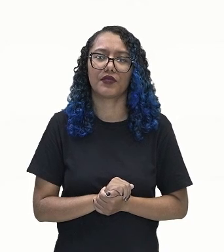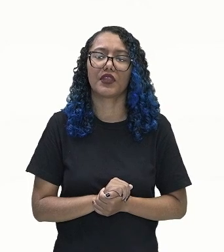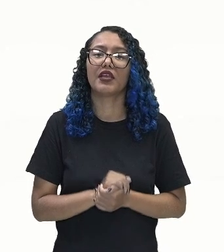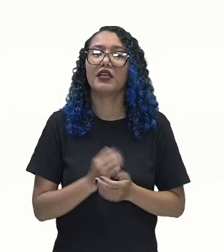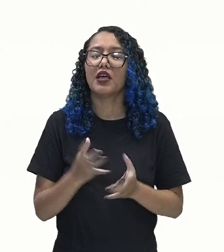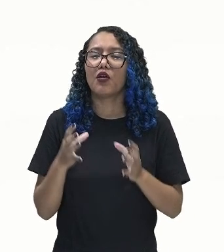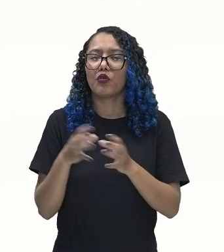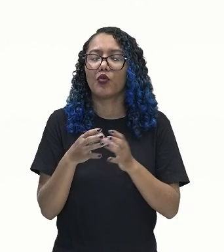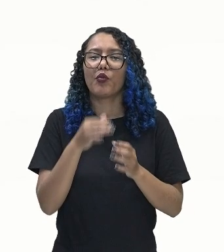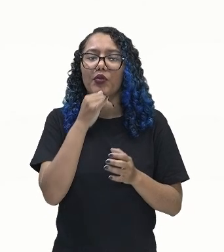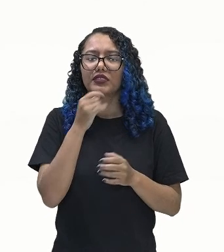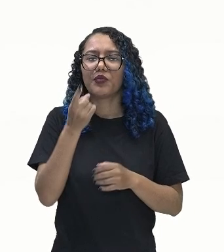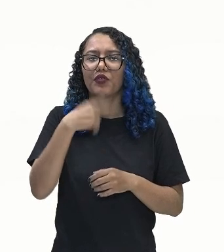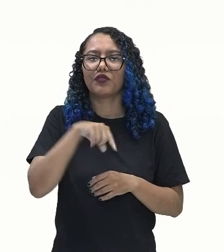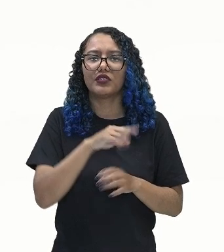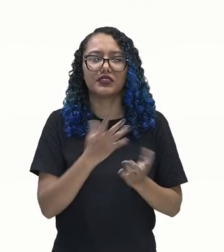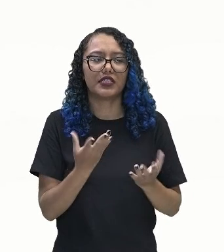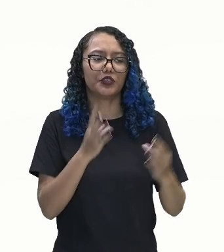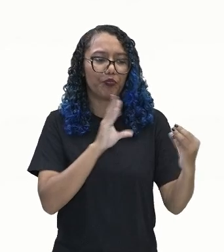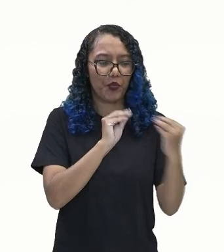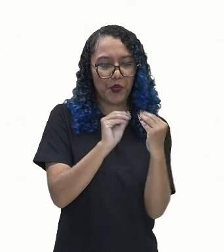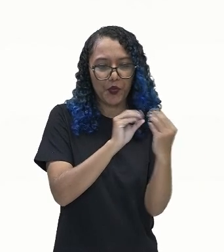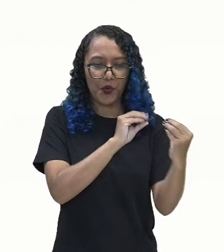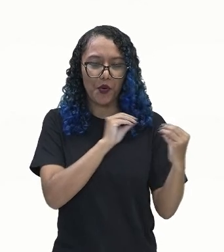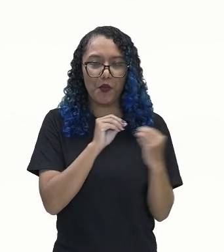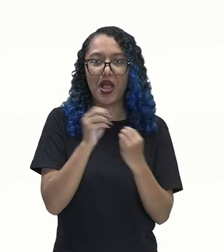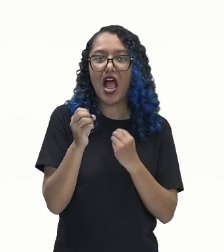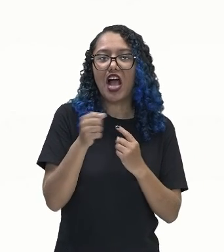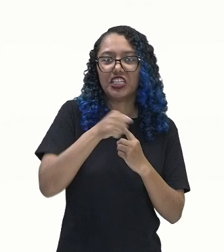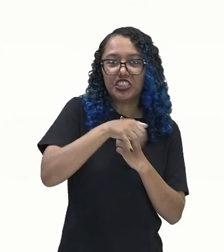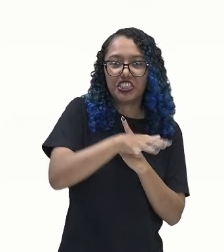vocês jovens estão falando as novas gírias. Não que eu